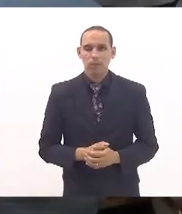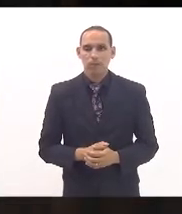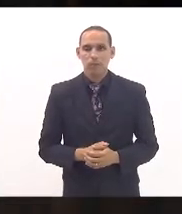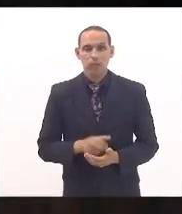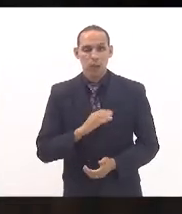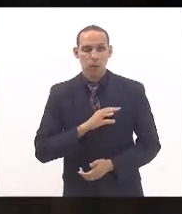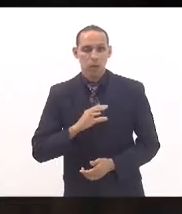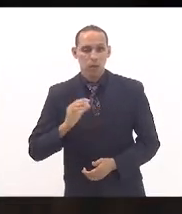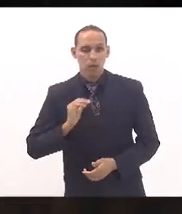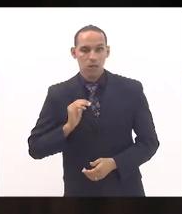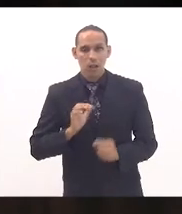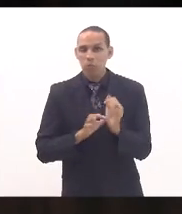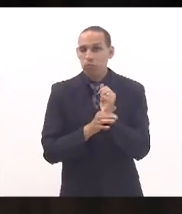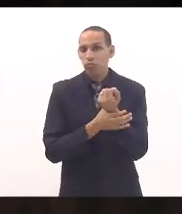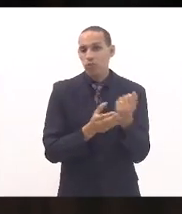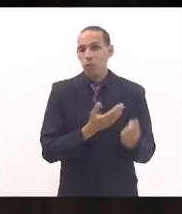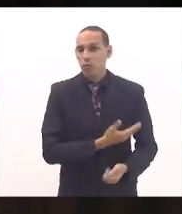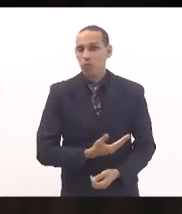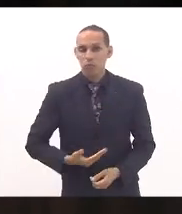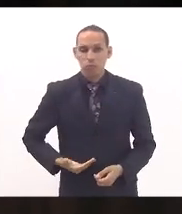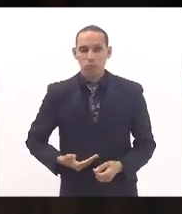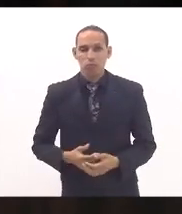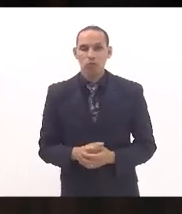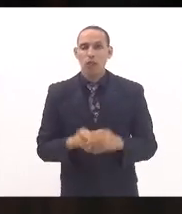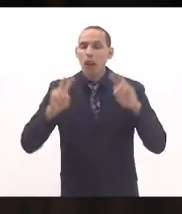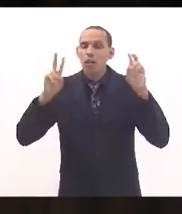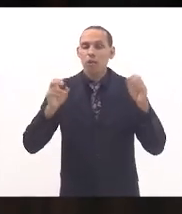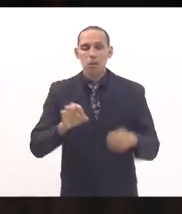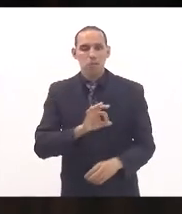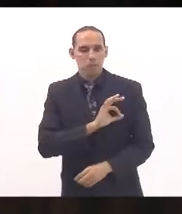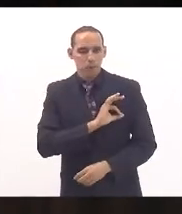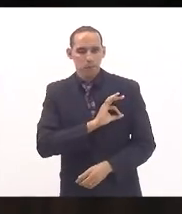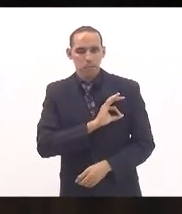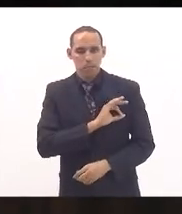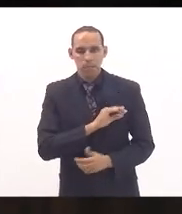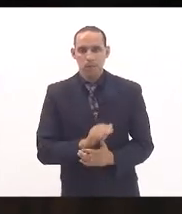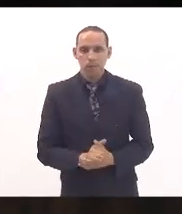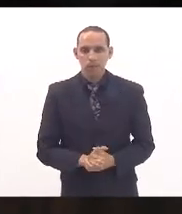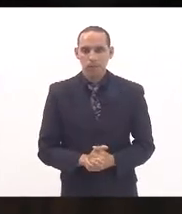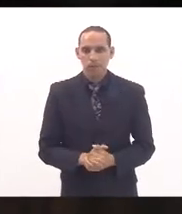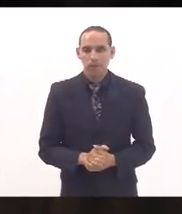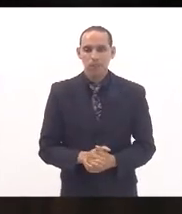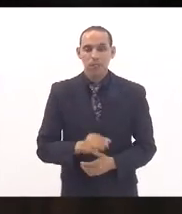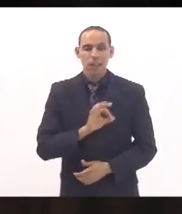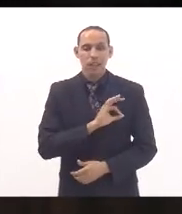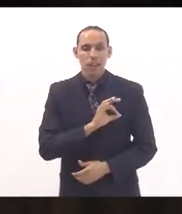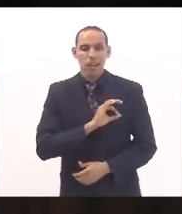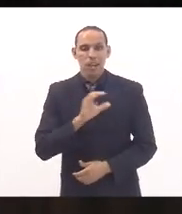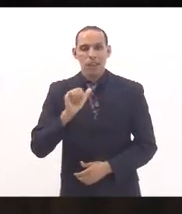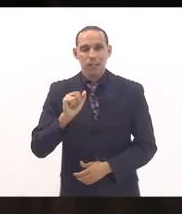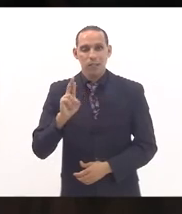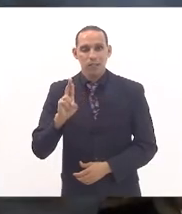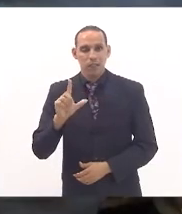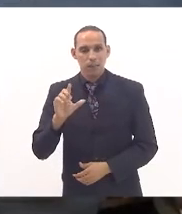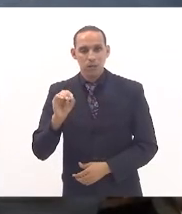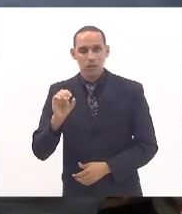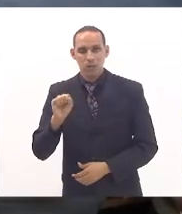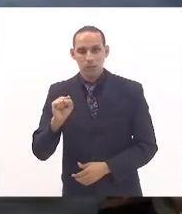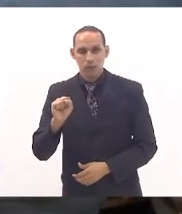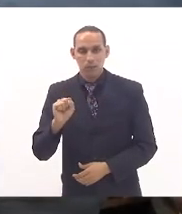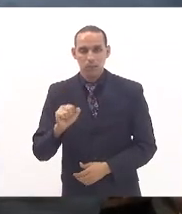Pela Comissão de Segurança Pública e Assuntos de Polícia, delegado Carlos Augusto.